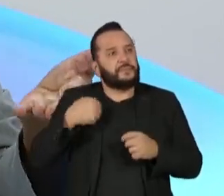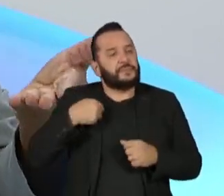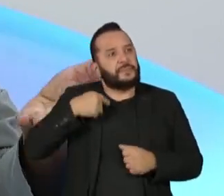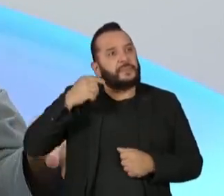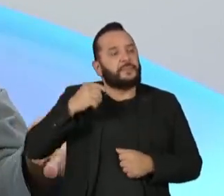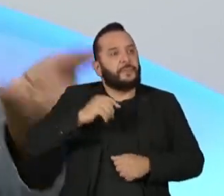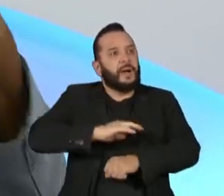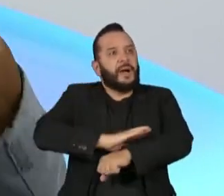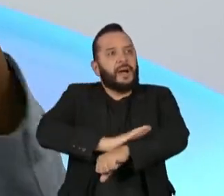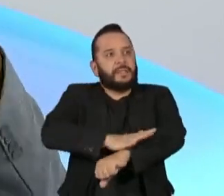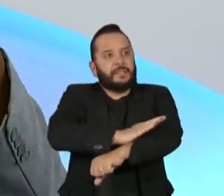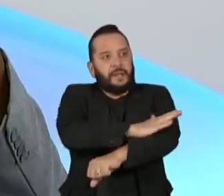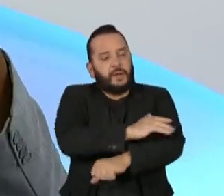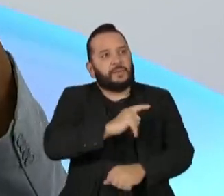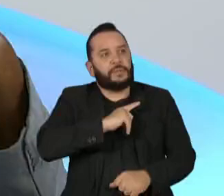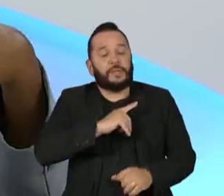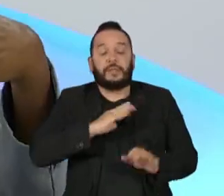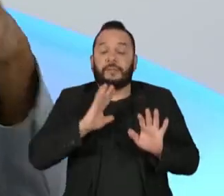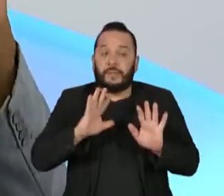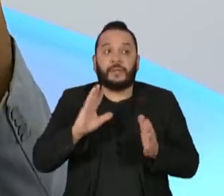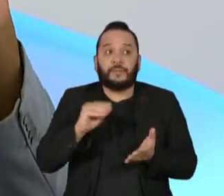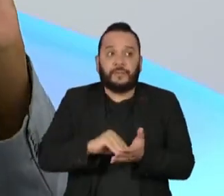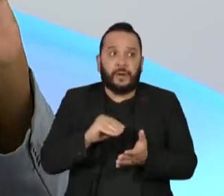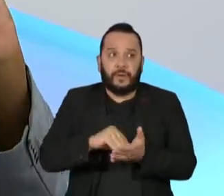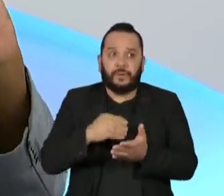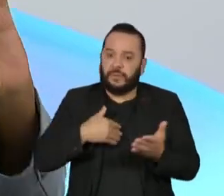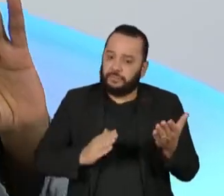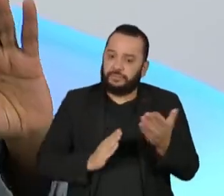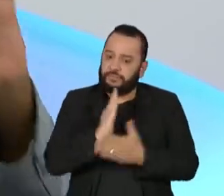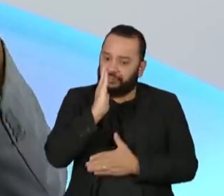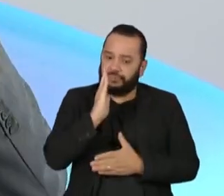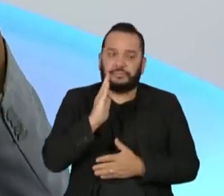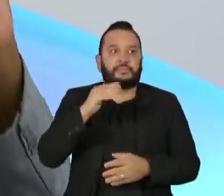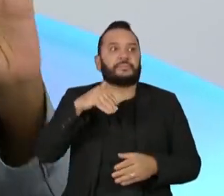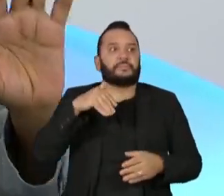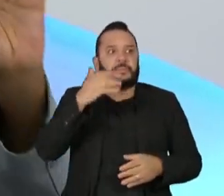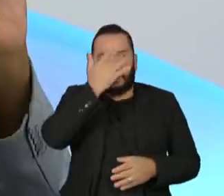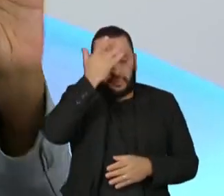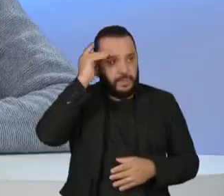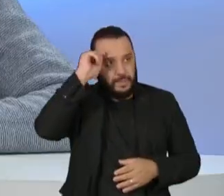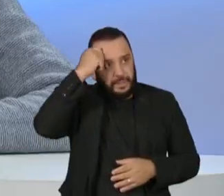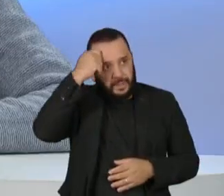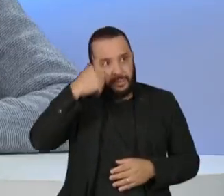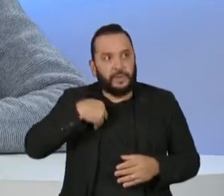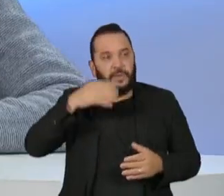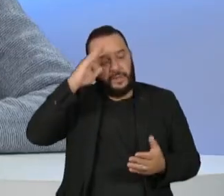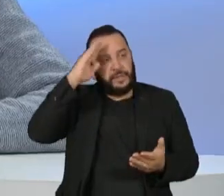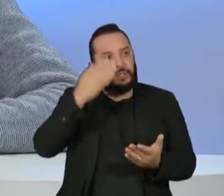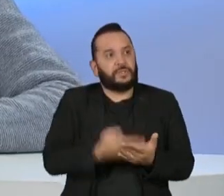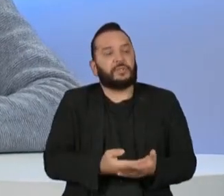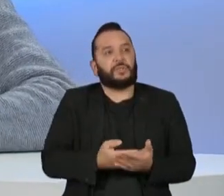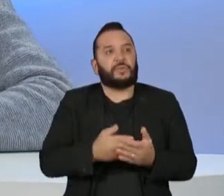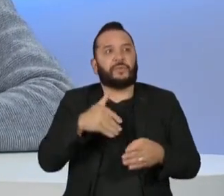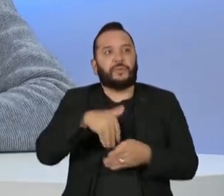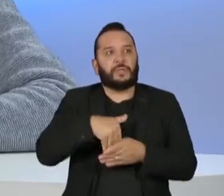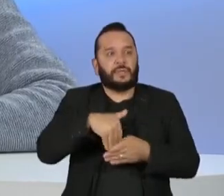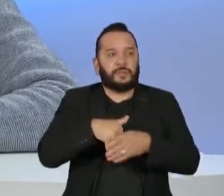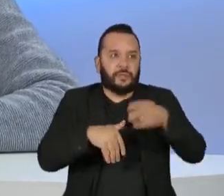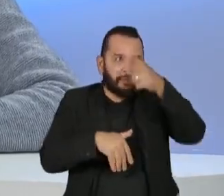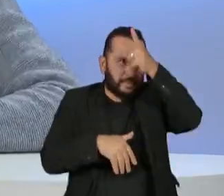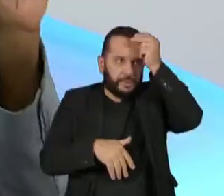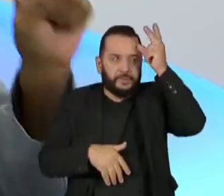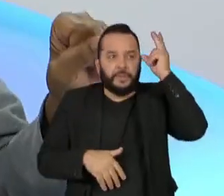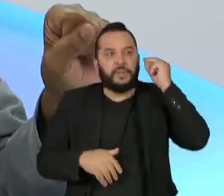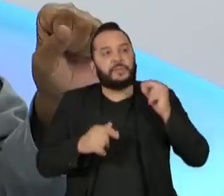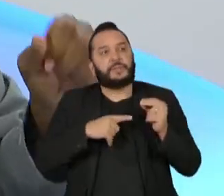na minha avaliação, ficamos aquém. Eu estou confiante na eleição municipal, que permite um outro